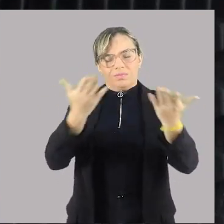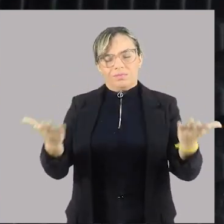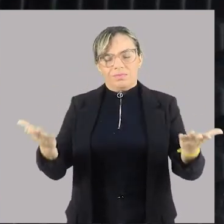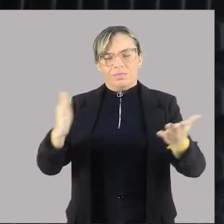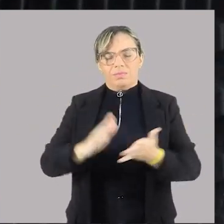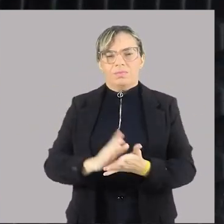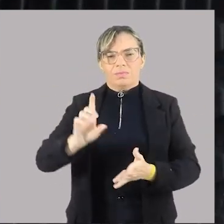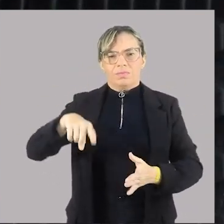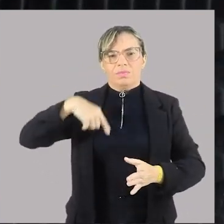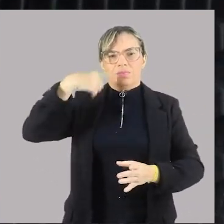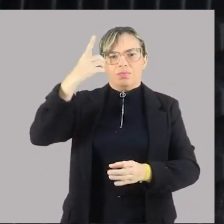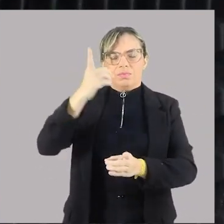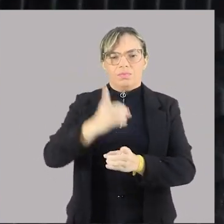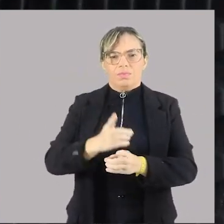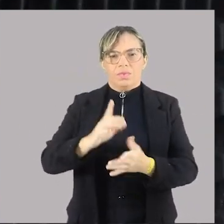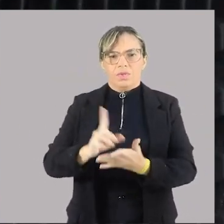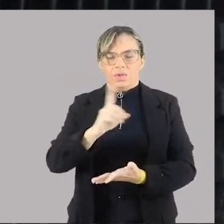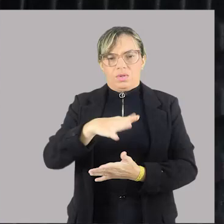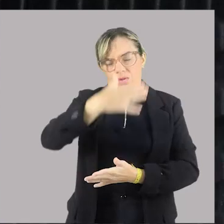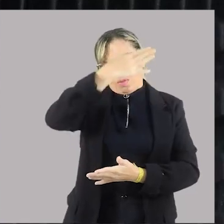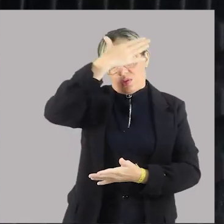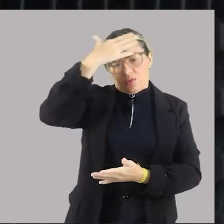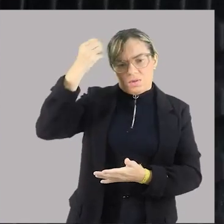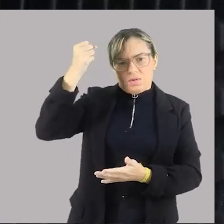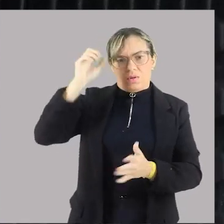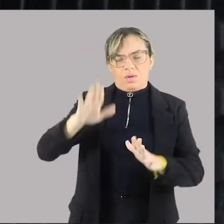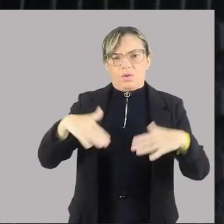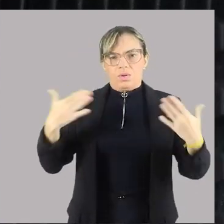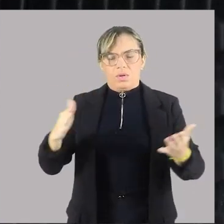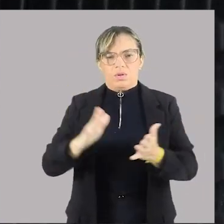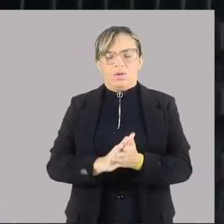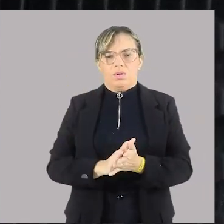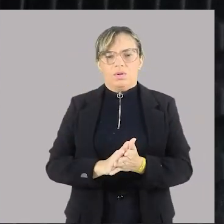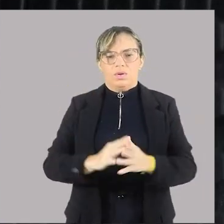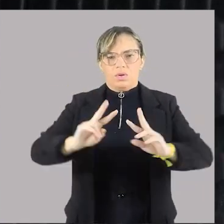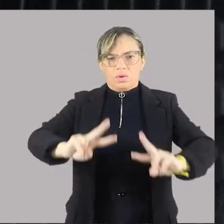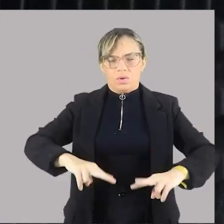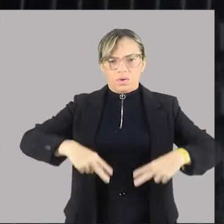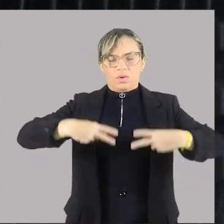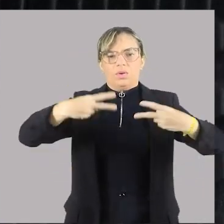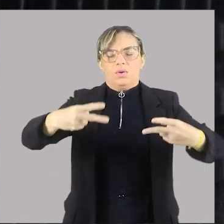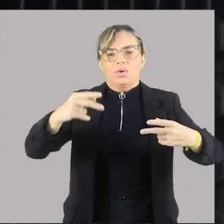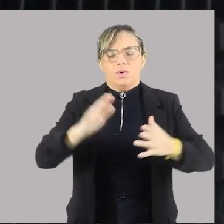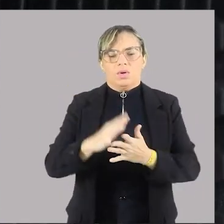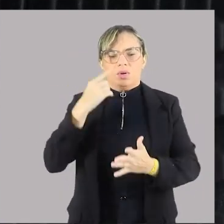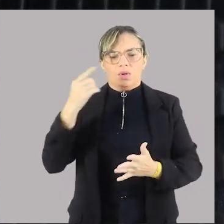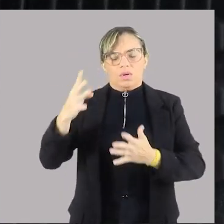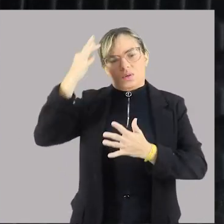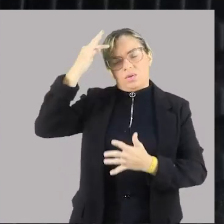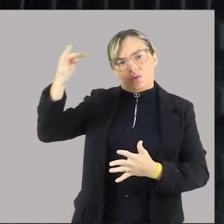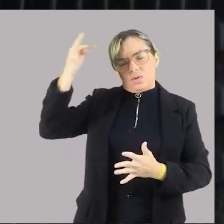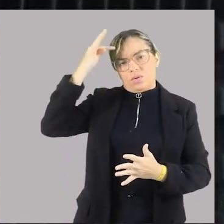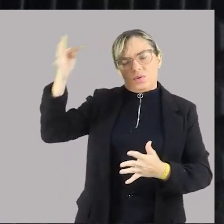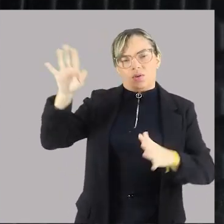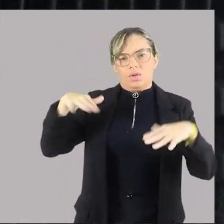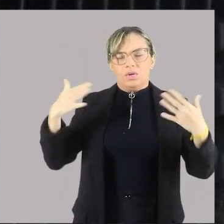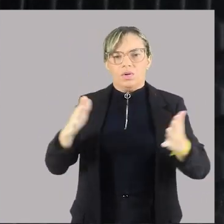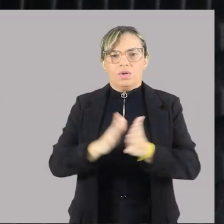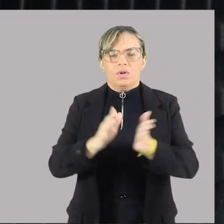abraço e até o nosso próximo encontro. Não esqueça, hein? Baixar o link para que olhe a parte teórica e outras